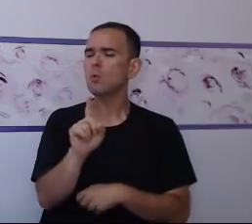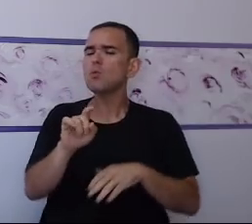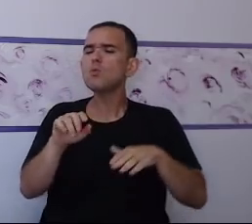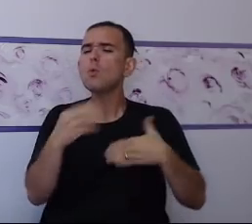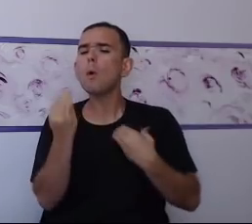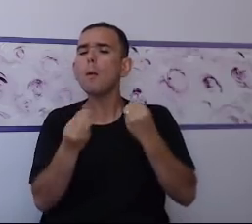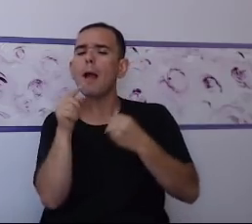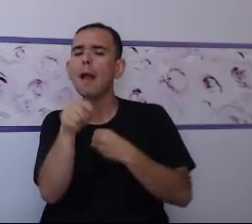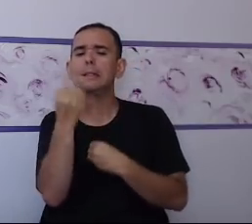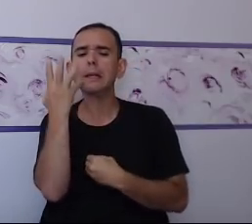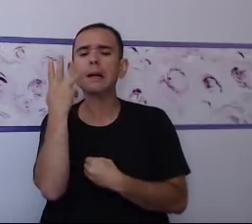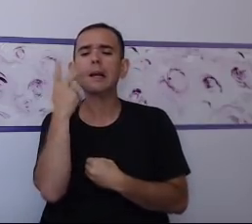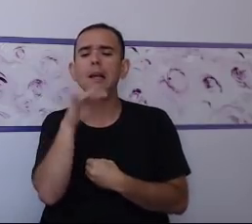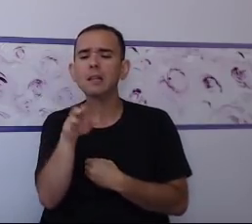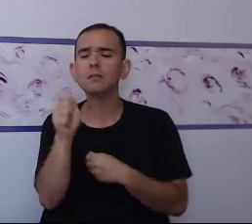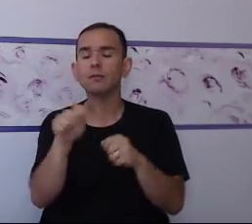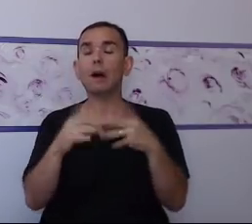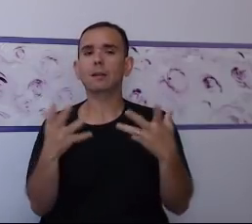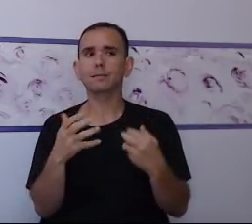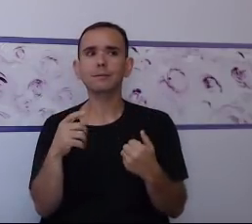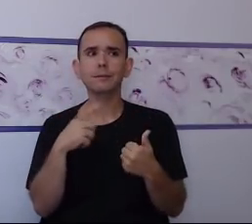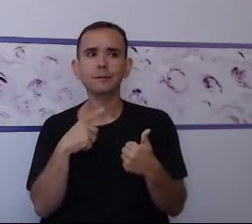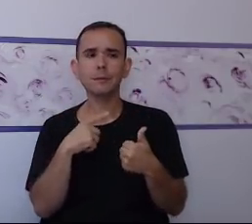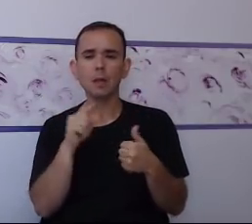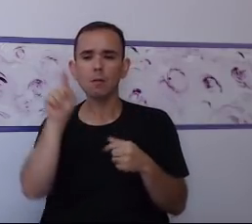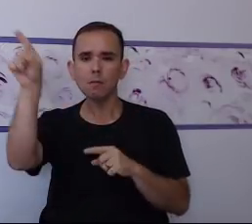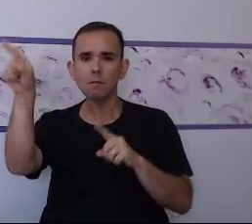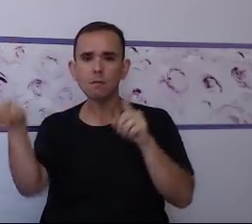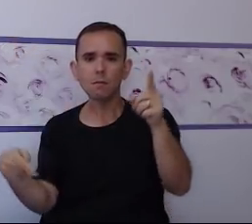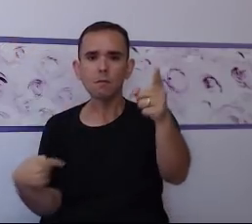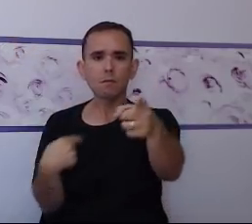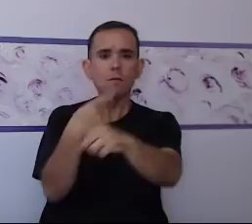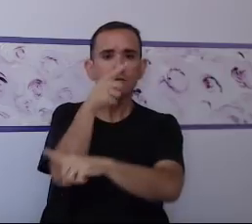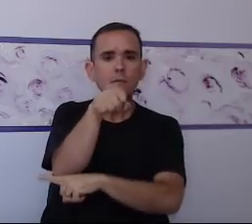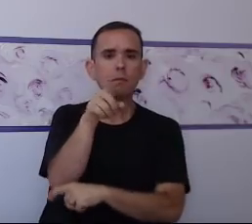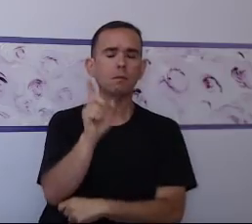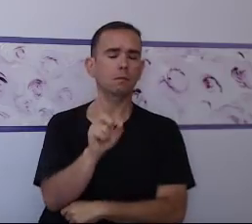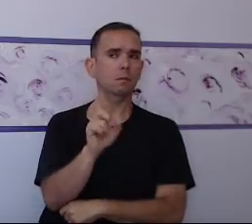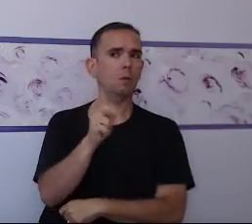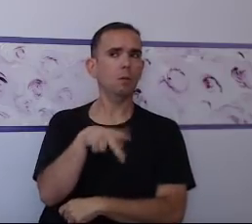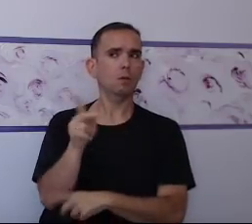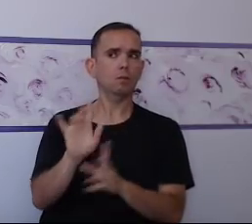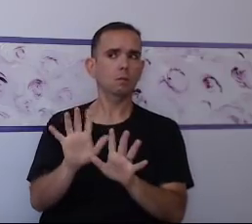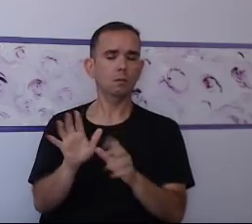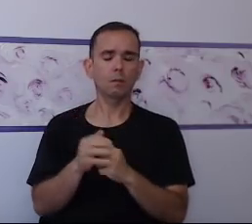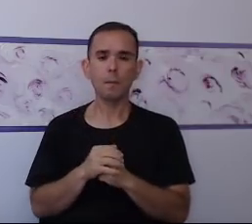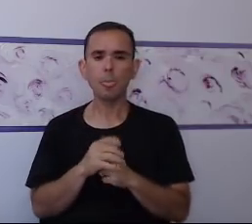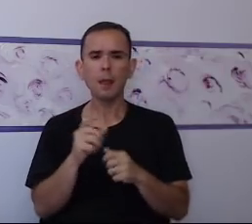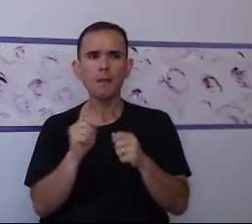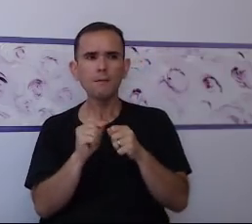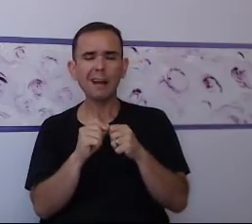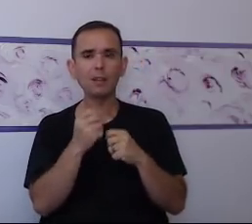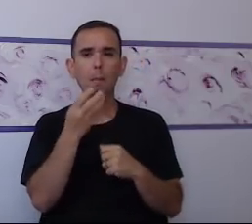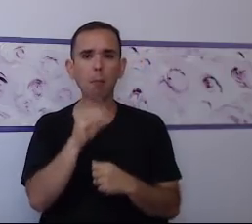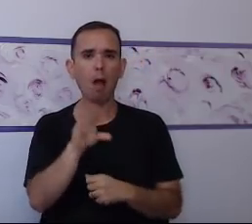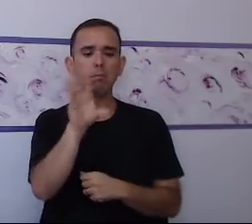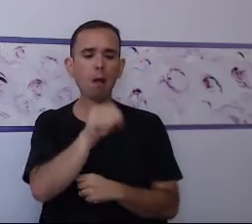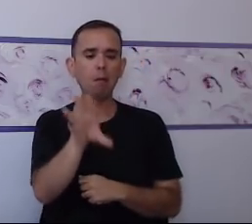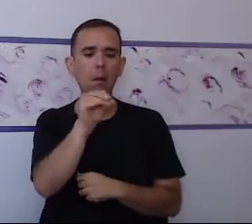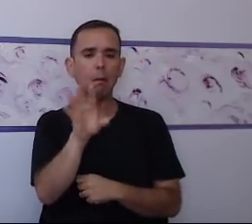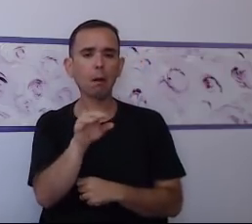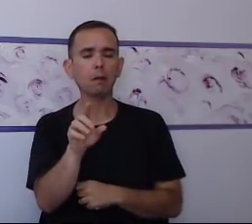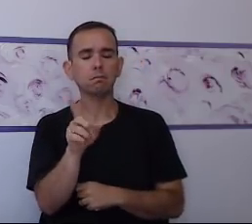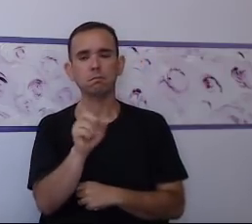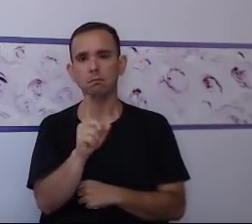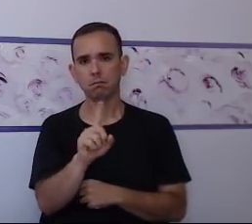de comunicação que essa criança tem? Ela tem apontamento? Não, ela não tem apontamento, professora. Ah, ela faz algum balbucio? Não, ela não faz